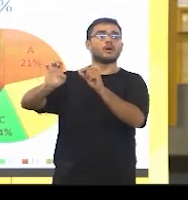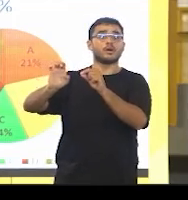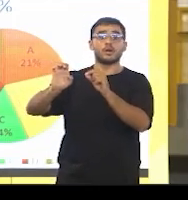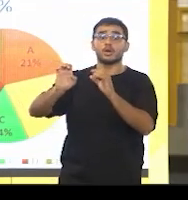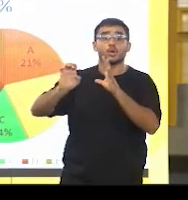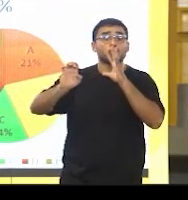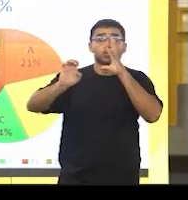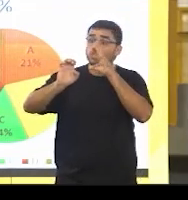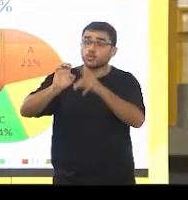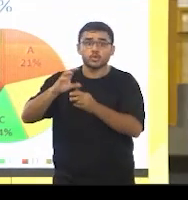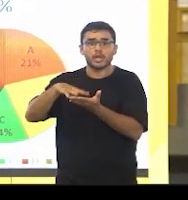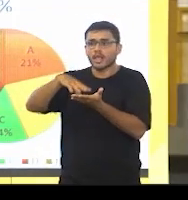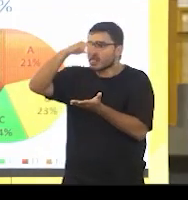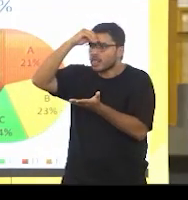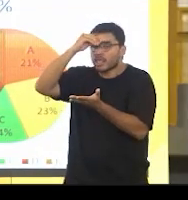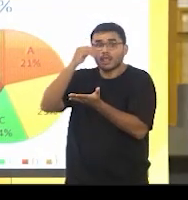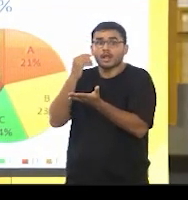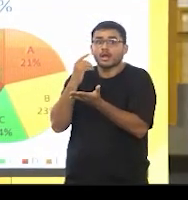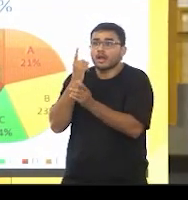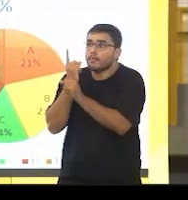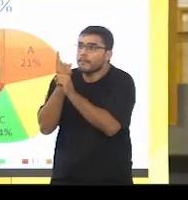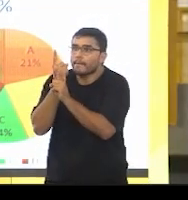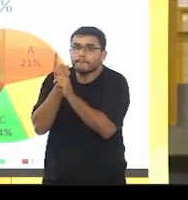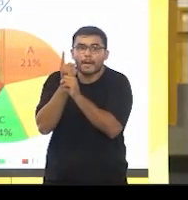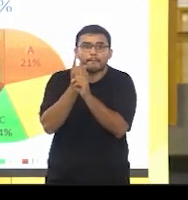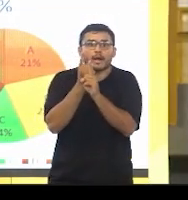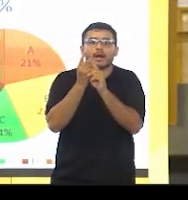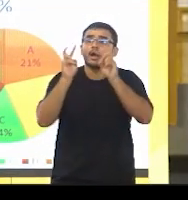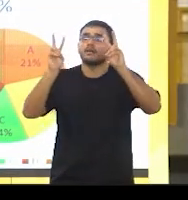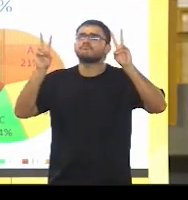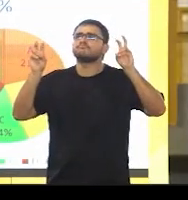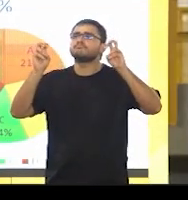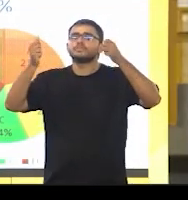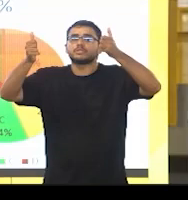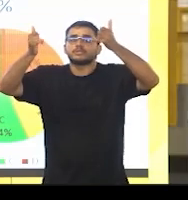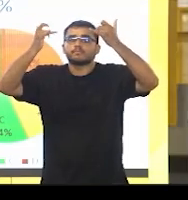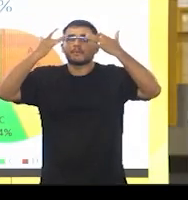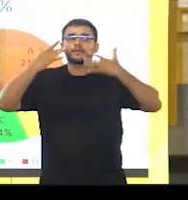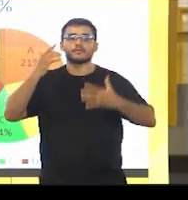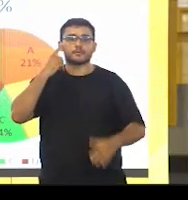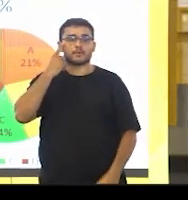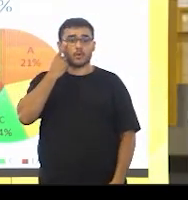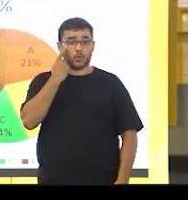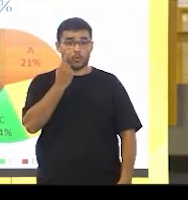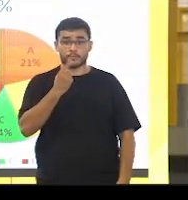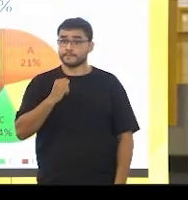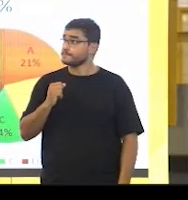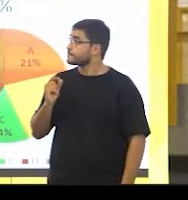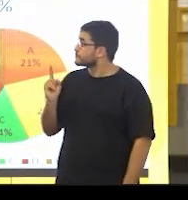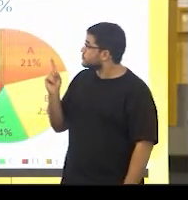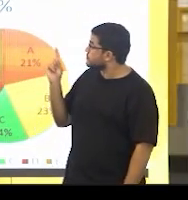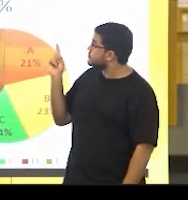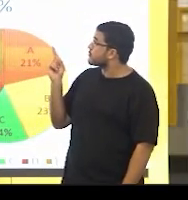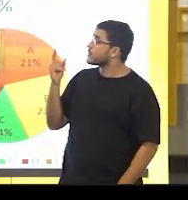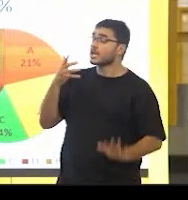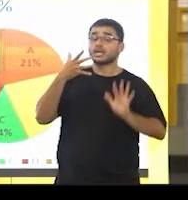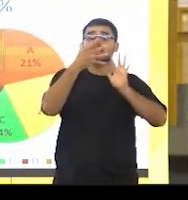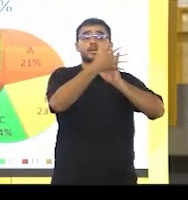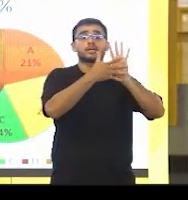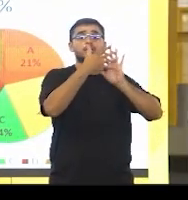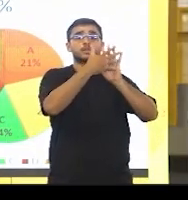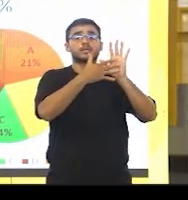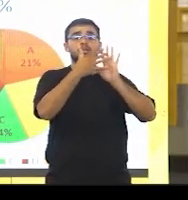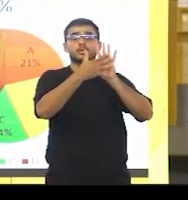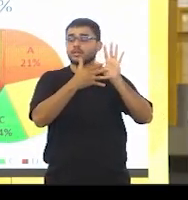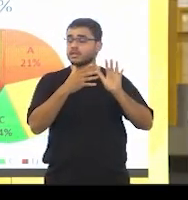todo pré-socrático queria buscar. Aí o comando está dizendo assim, ó: por que esse texto, ele propõe o entendimento